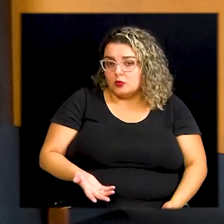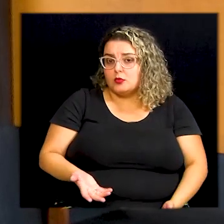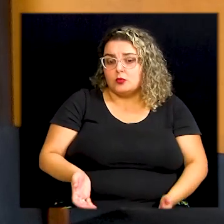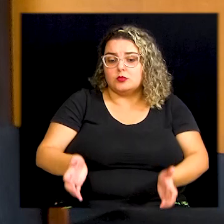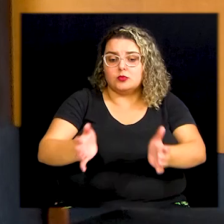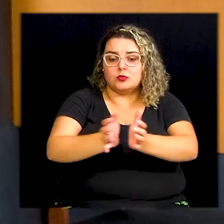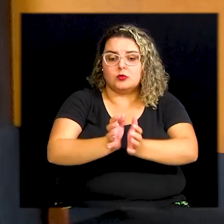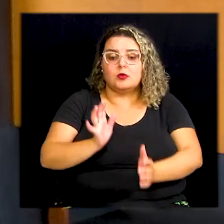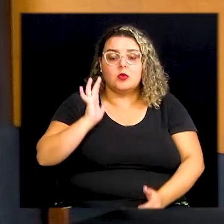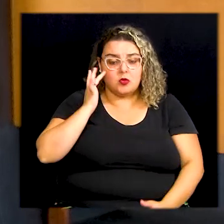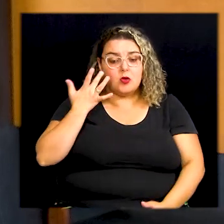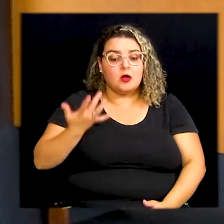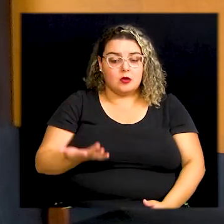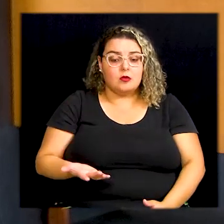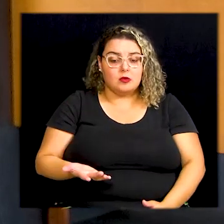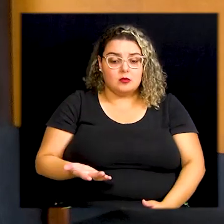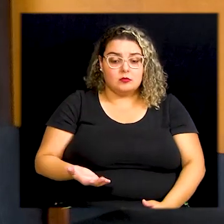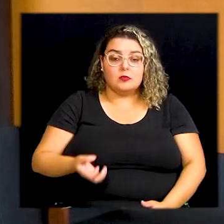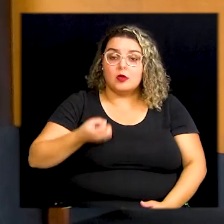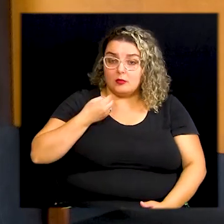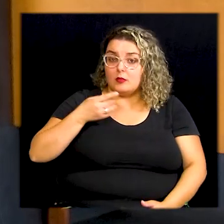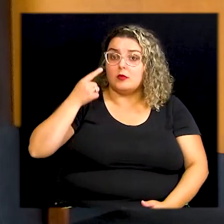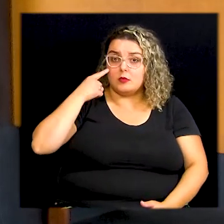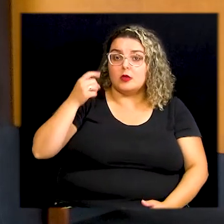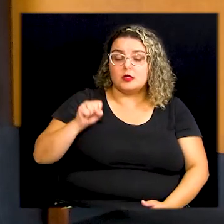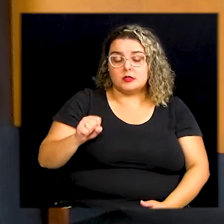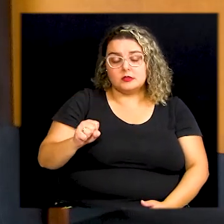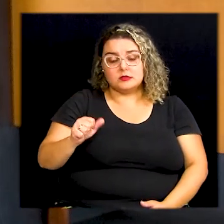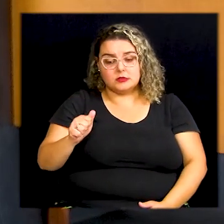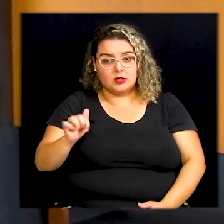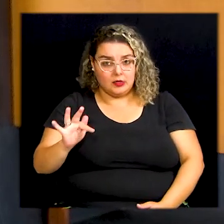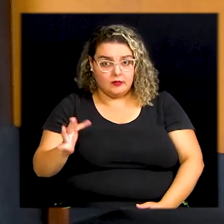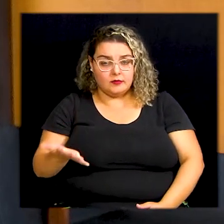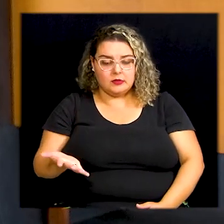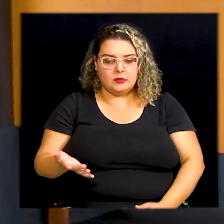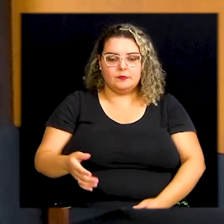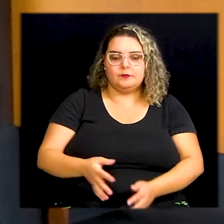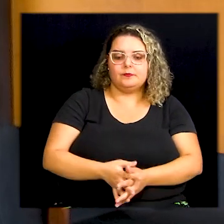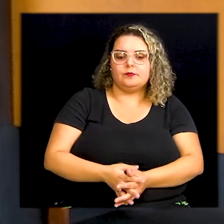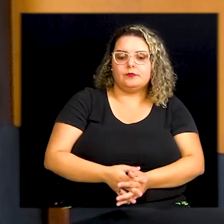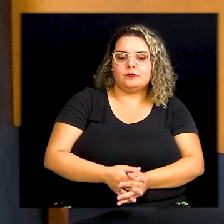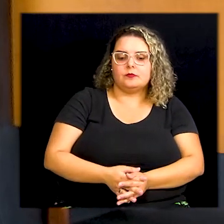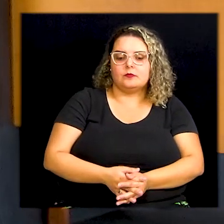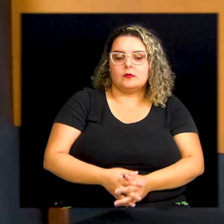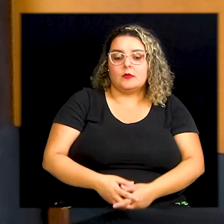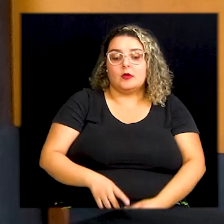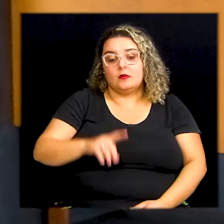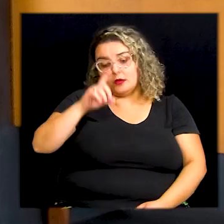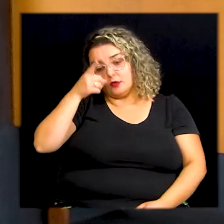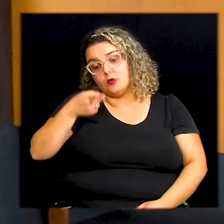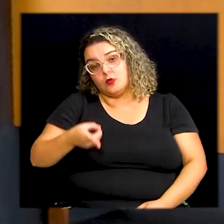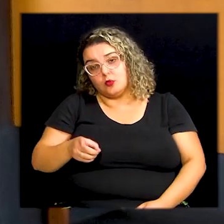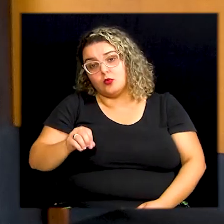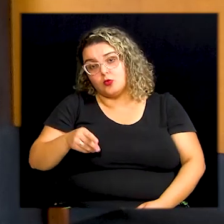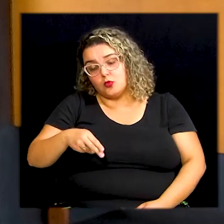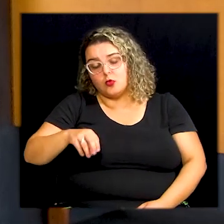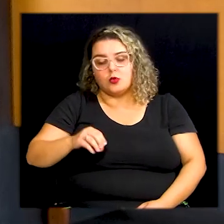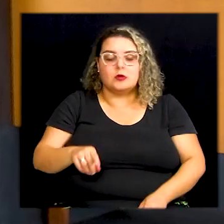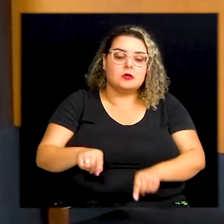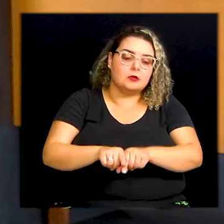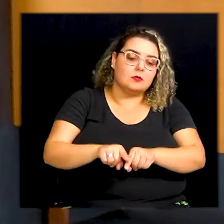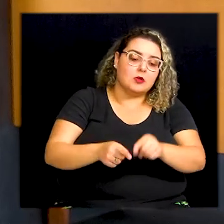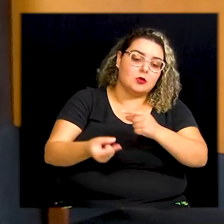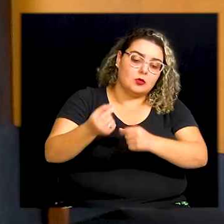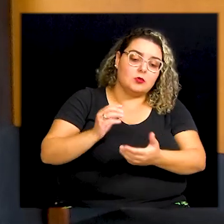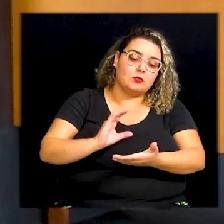no clube, acho que é uma boa ideia a SAF, né? Além de vir um dono, vem muito investimento